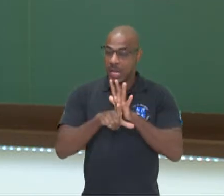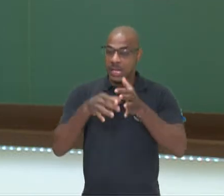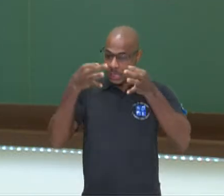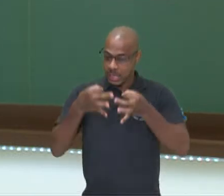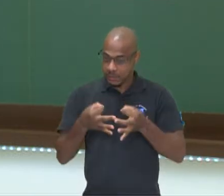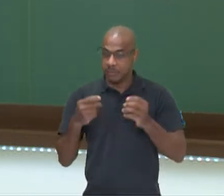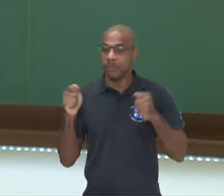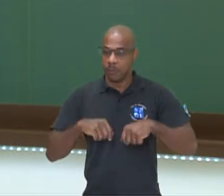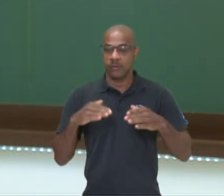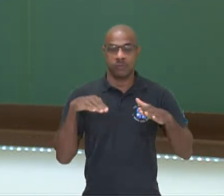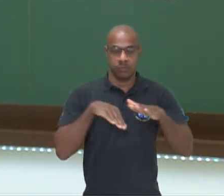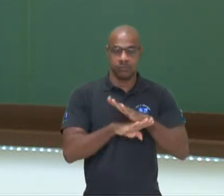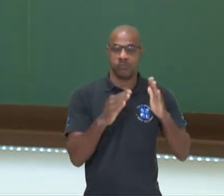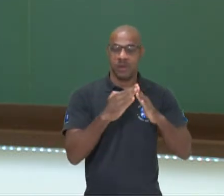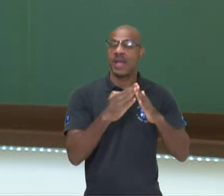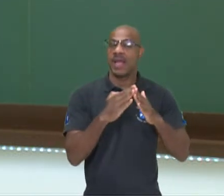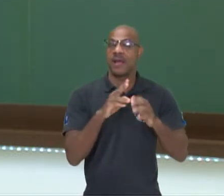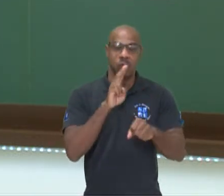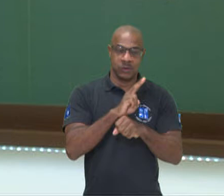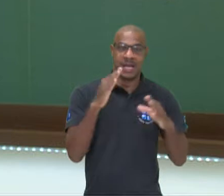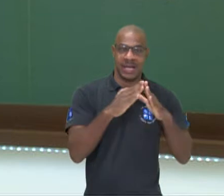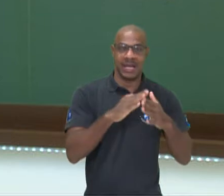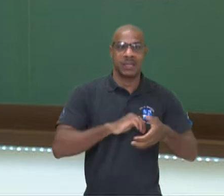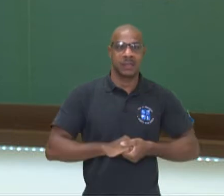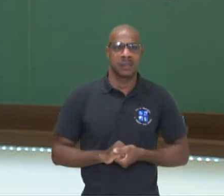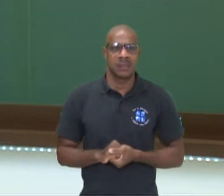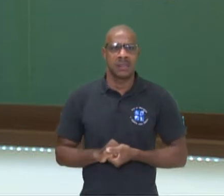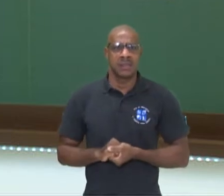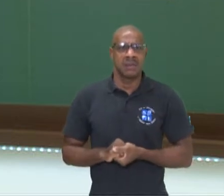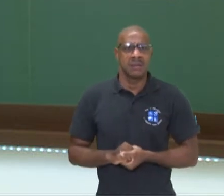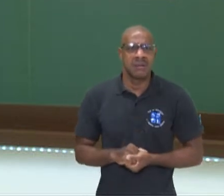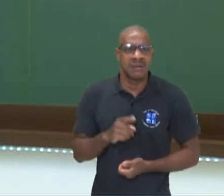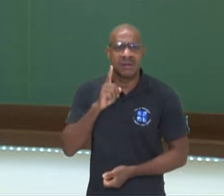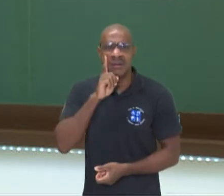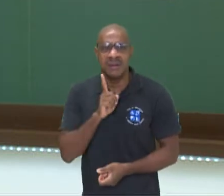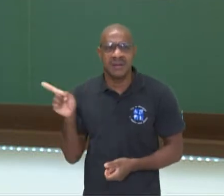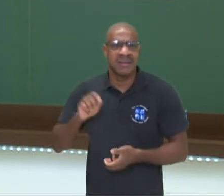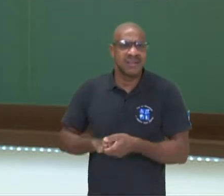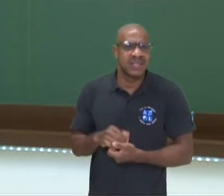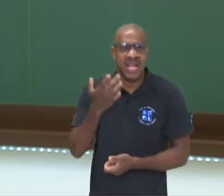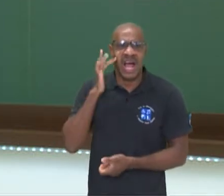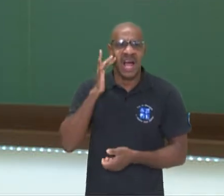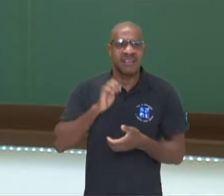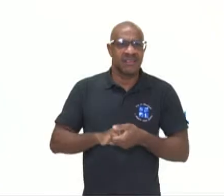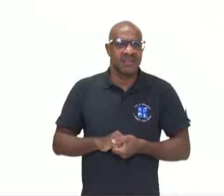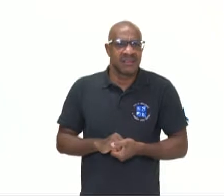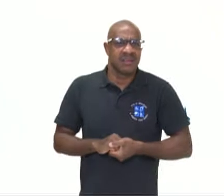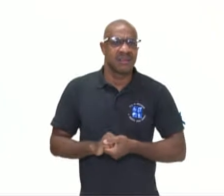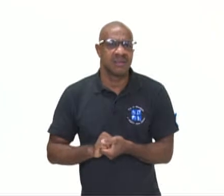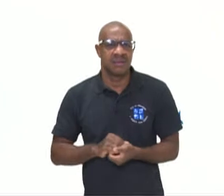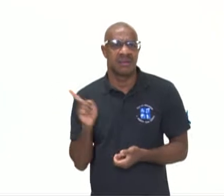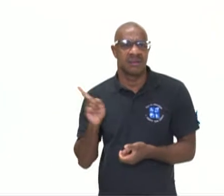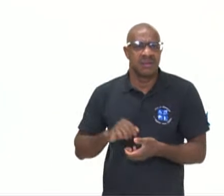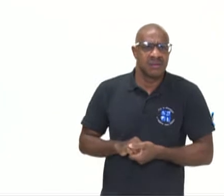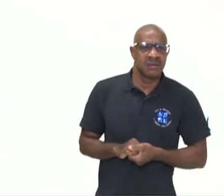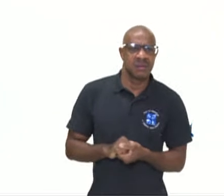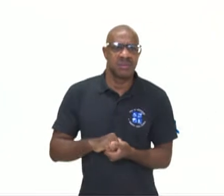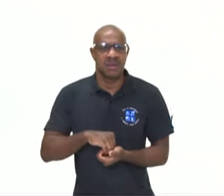ter em casa. O que você acha de ter uma jiboia? Bem básico assim. Ou então uma iguana.